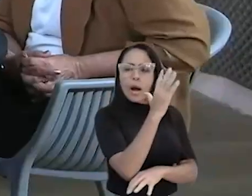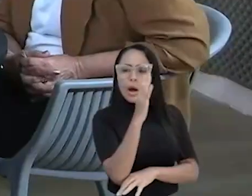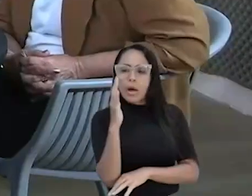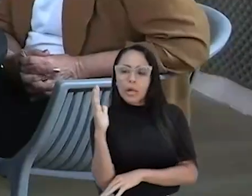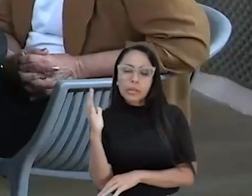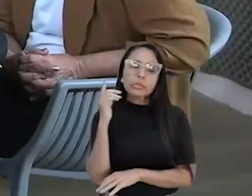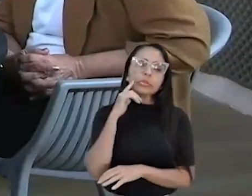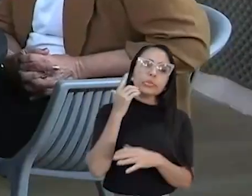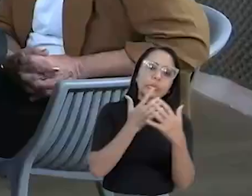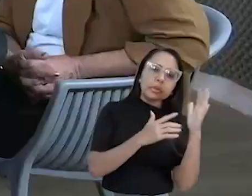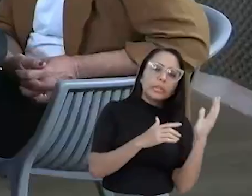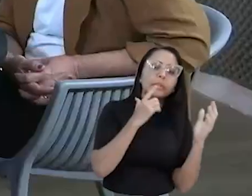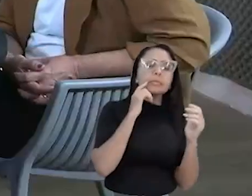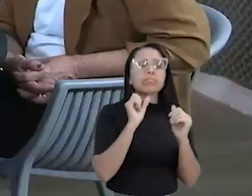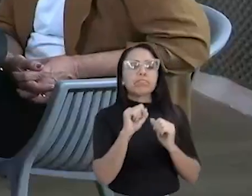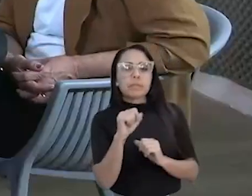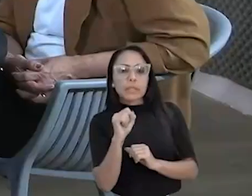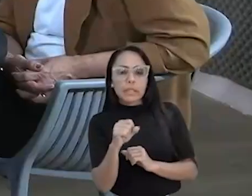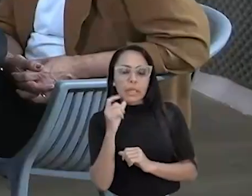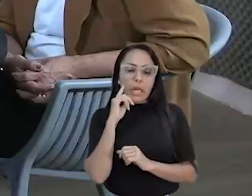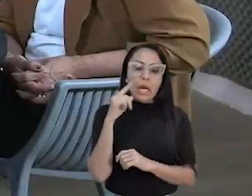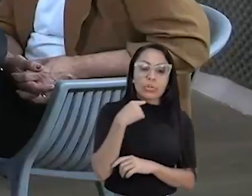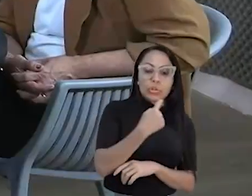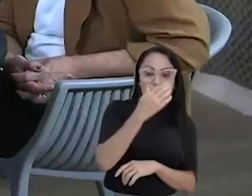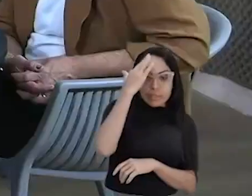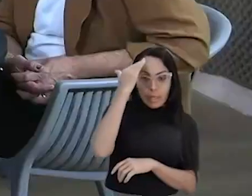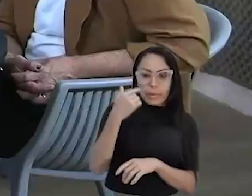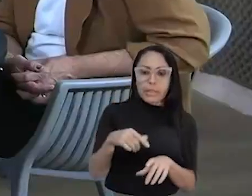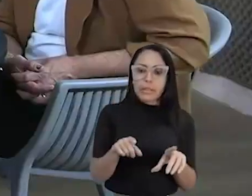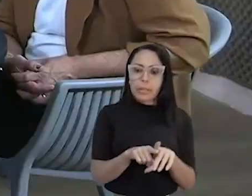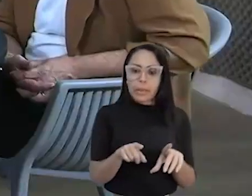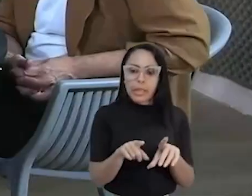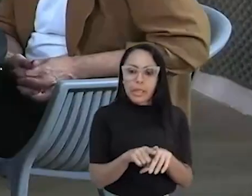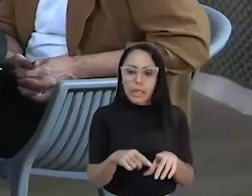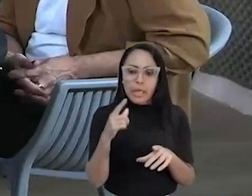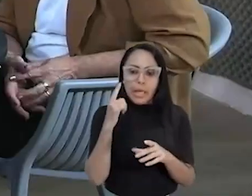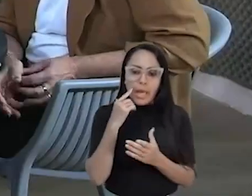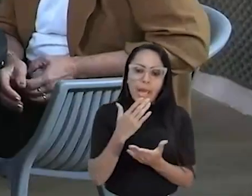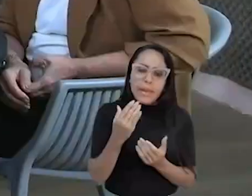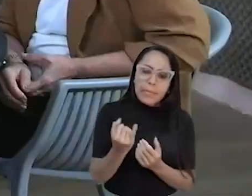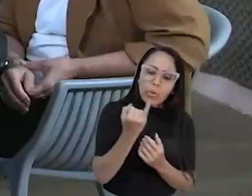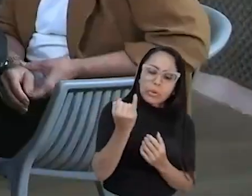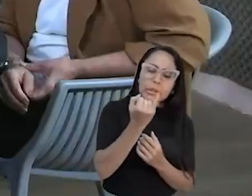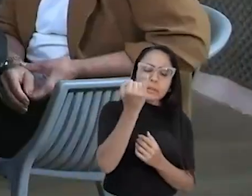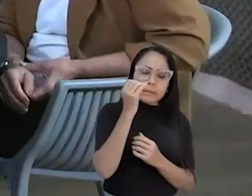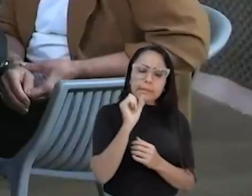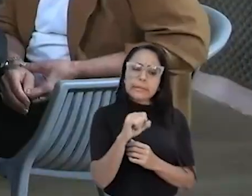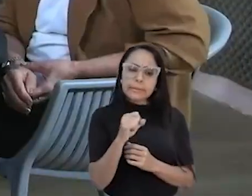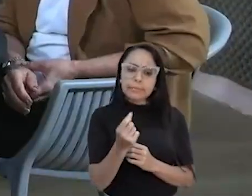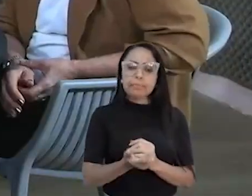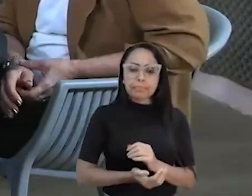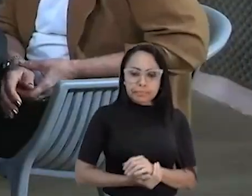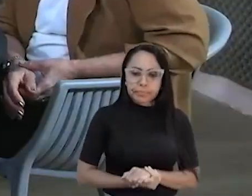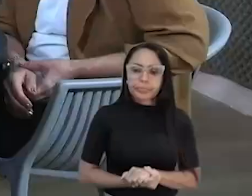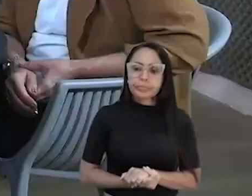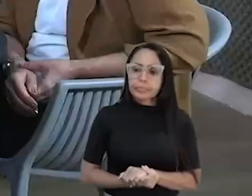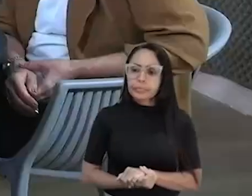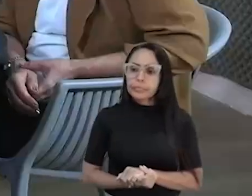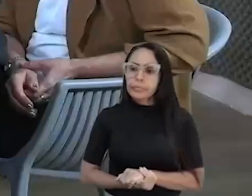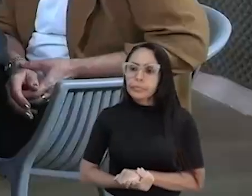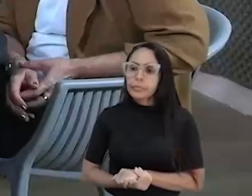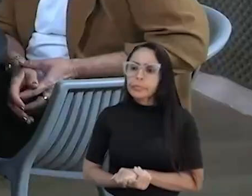Né? Sim. E a gente sabe o quanto isso também traz o bem-estar, o famoso wellness, né, que a gente tem